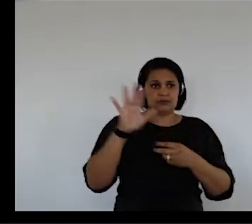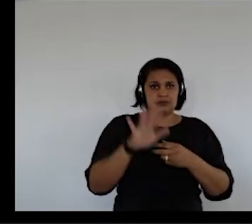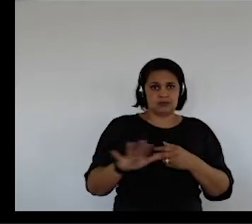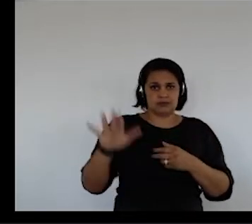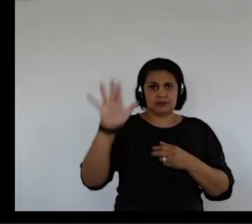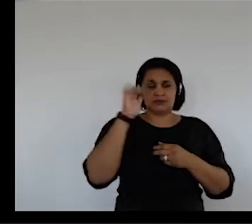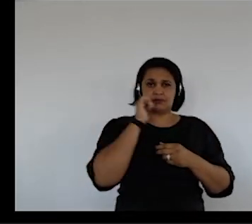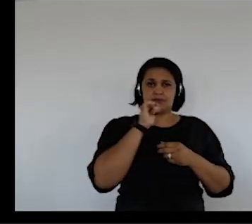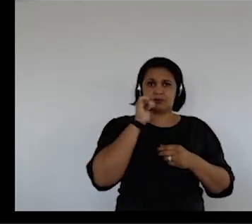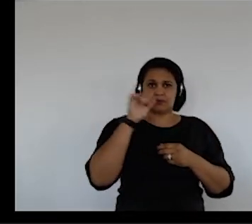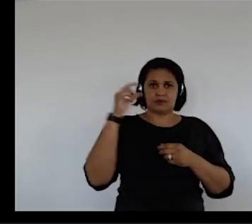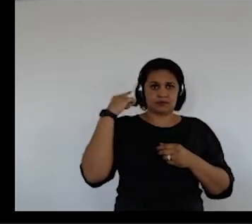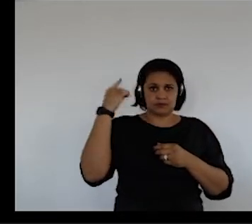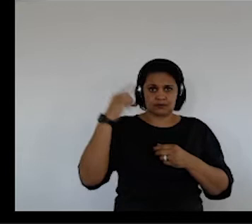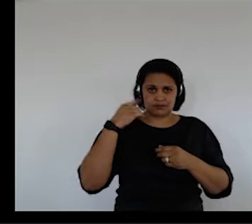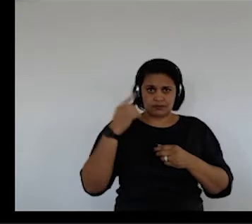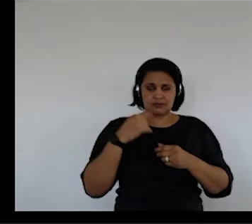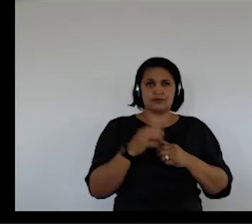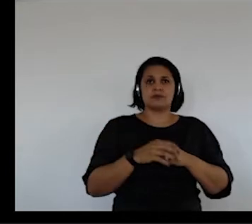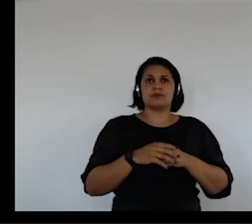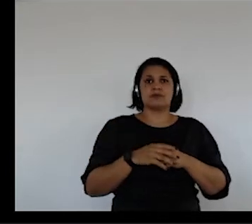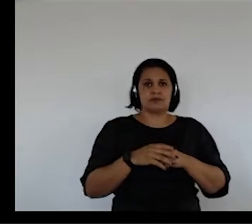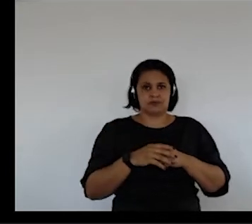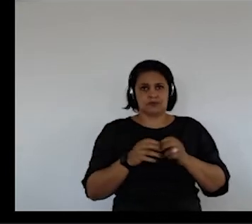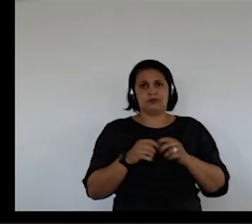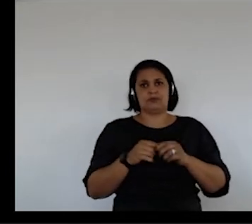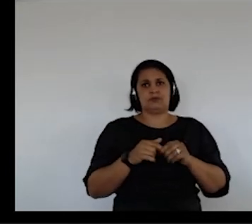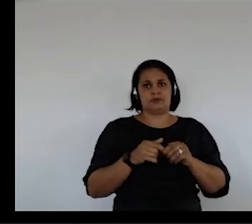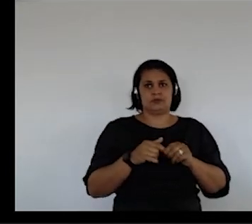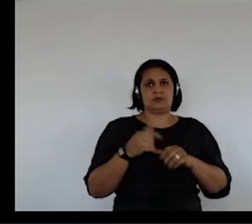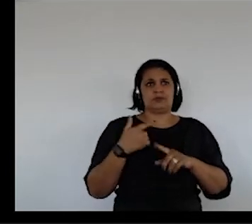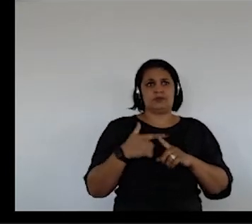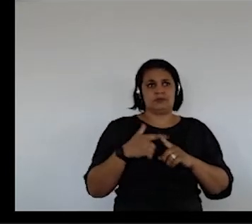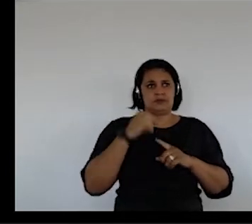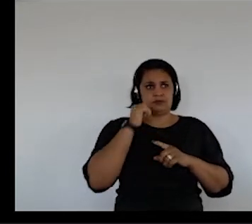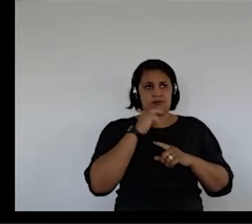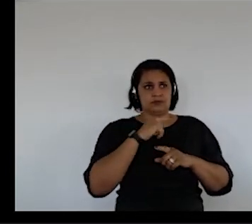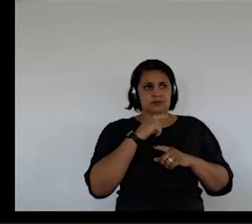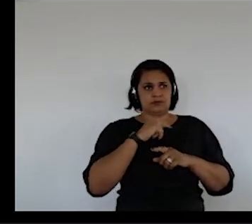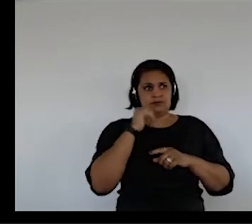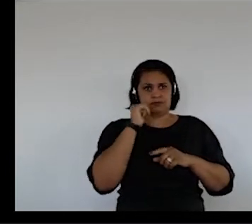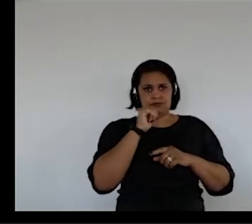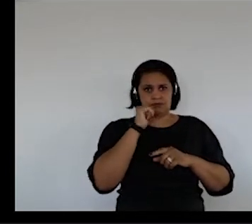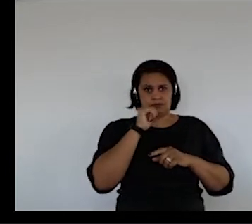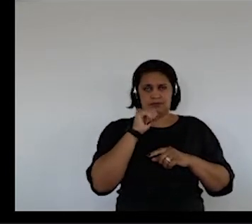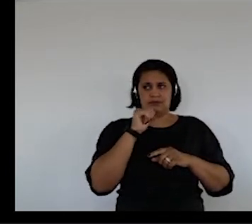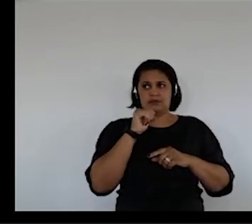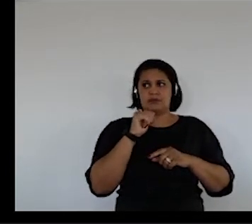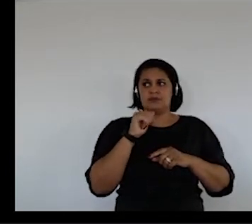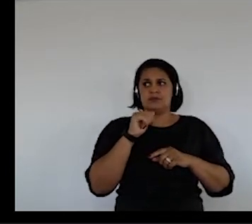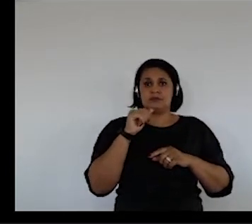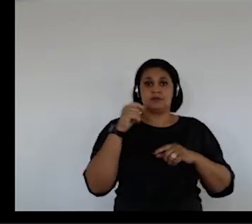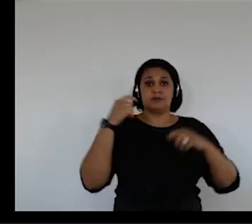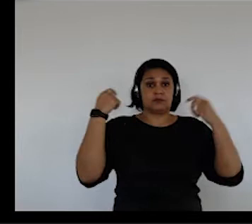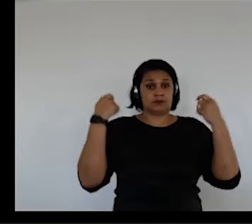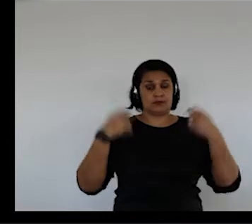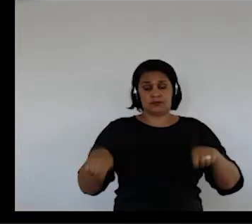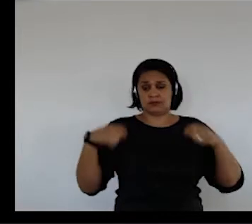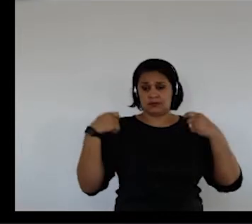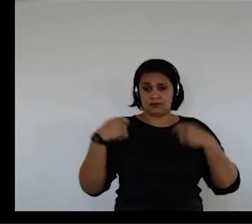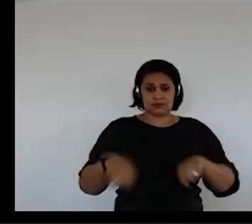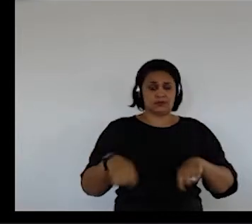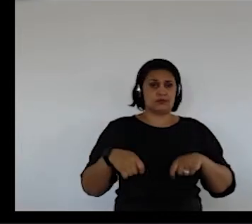Mulher Advogada, quando aí a voz das mulheres advogadas por todo o Brasil, a necessária